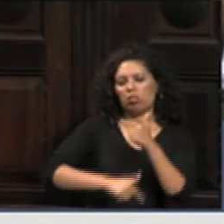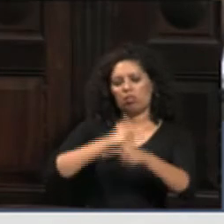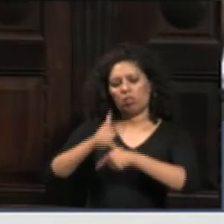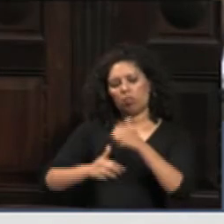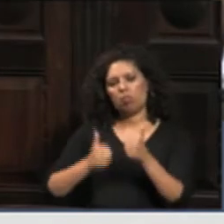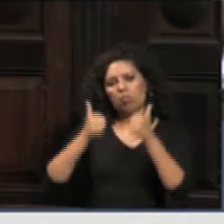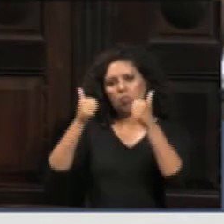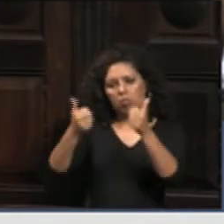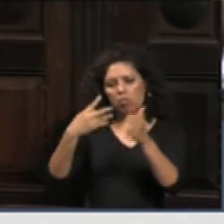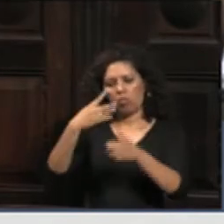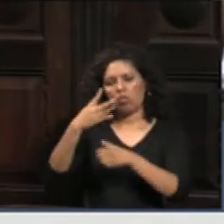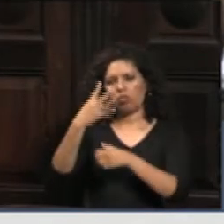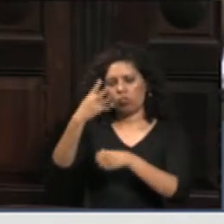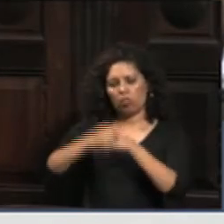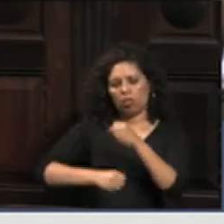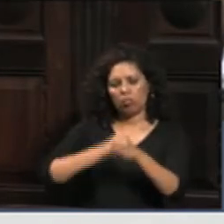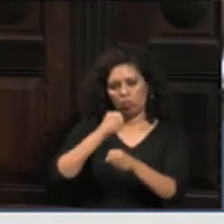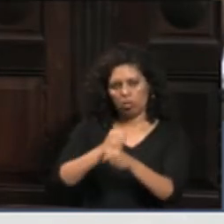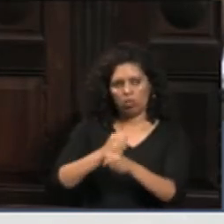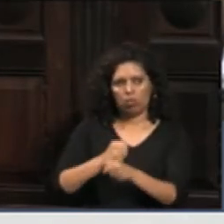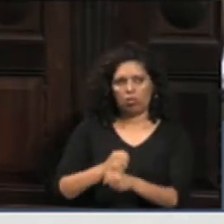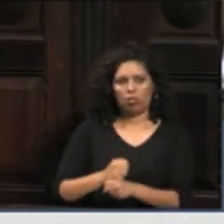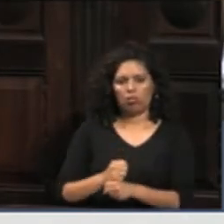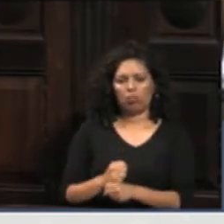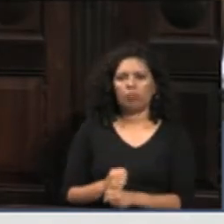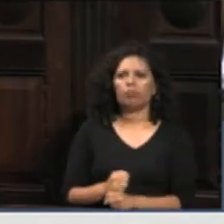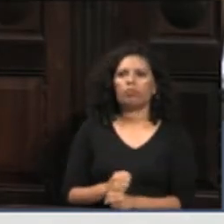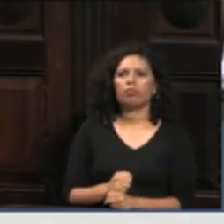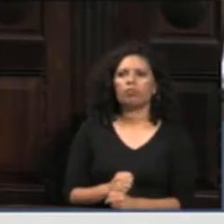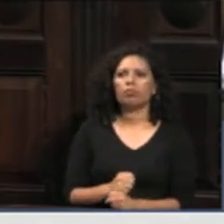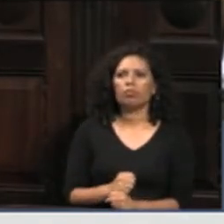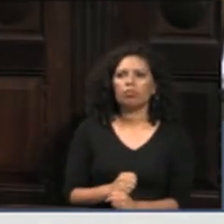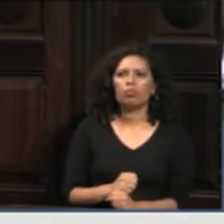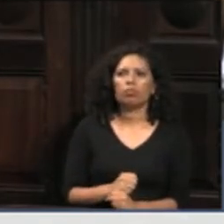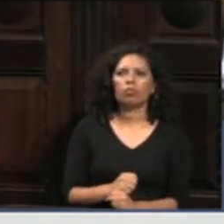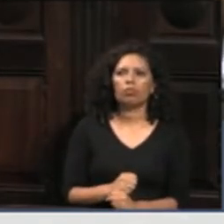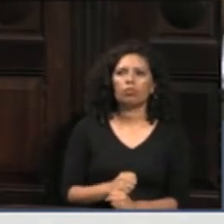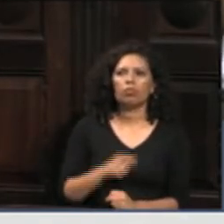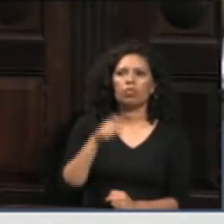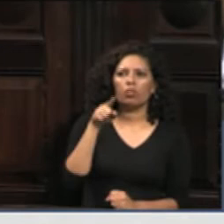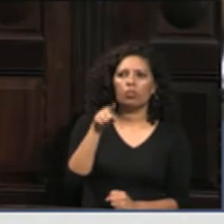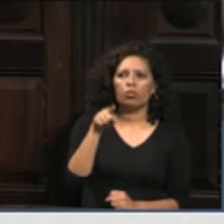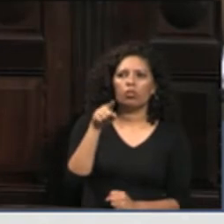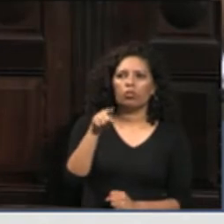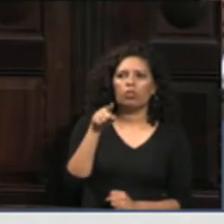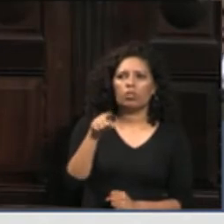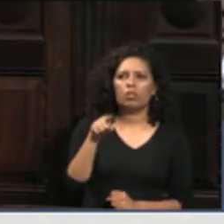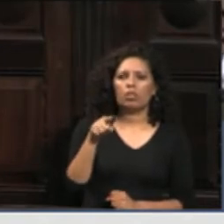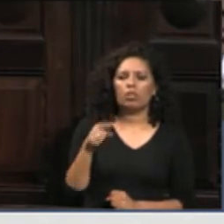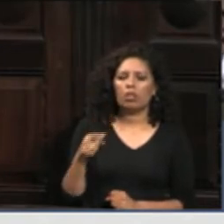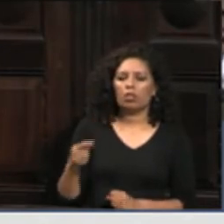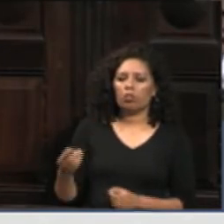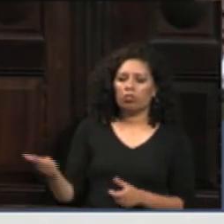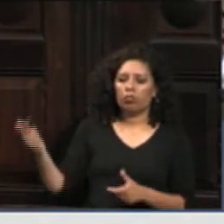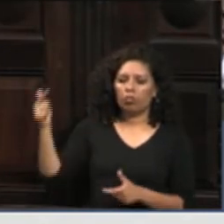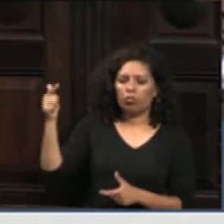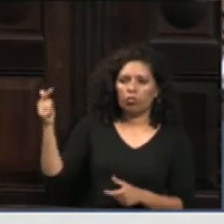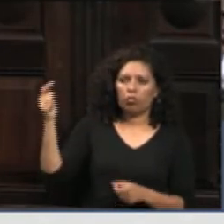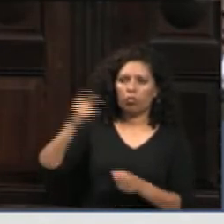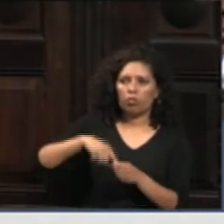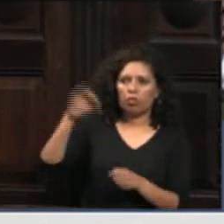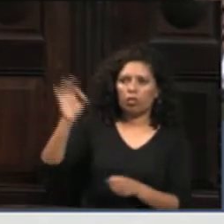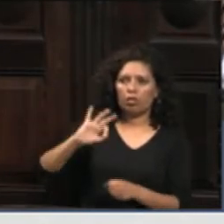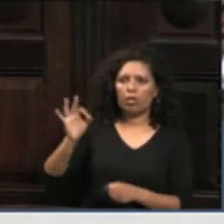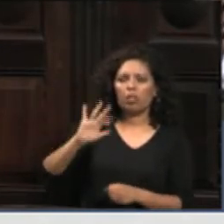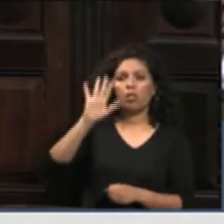exerceu e, eventualmente, não contar com o êxito da reeleição. Mas Vossa